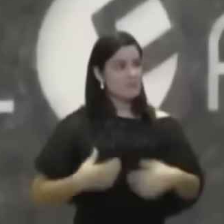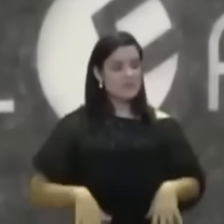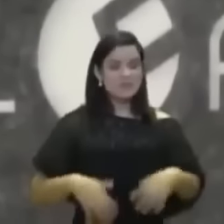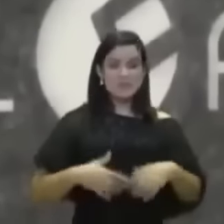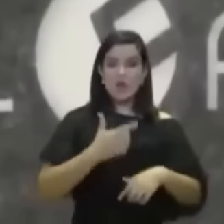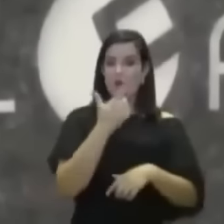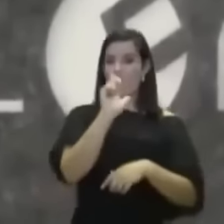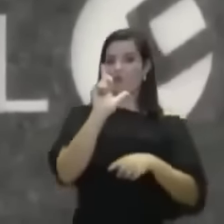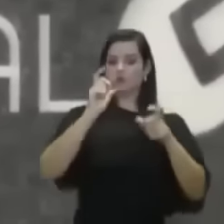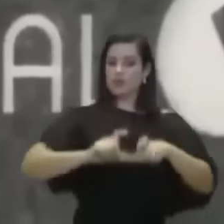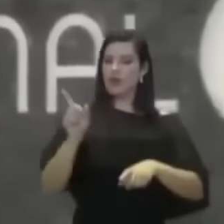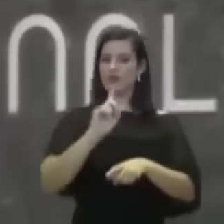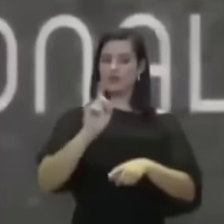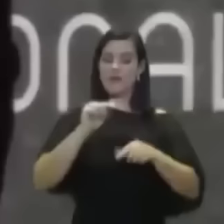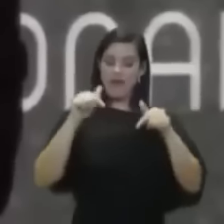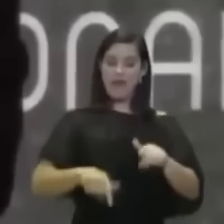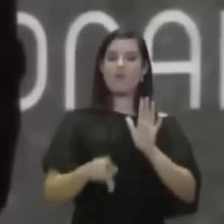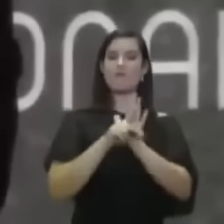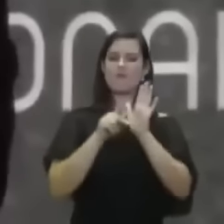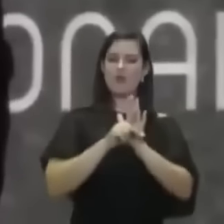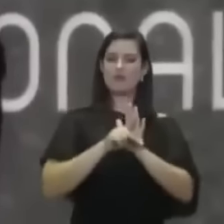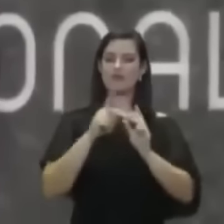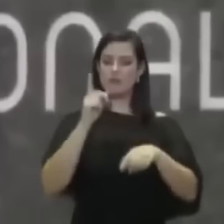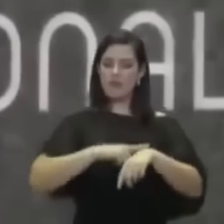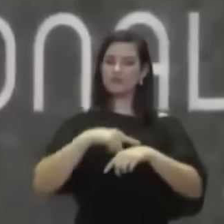não. É aqui que ele trava a batalha.